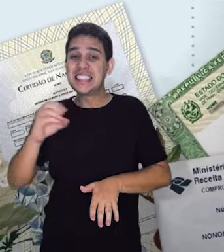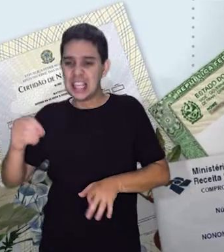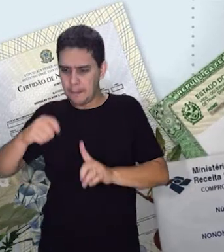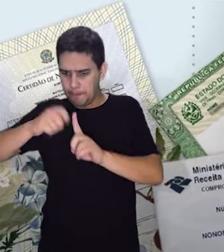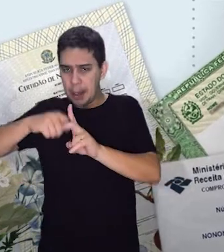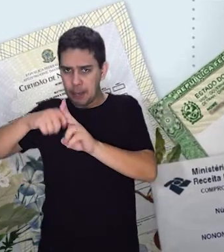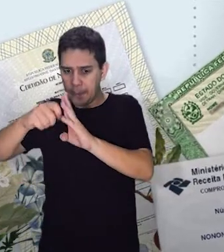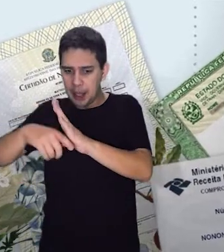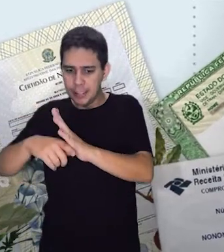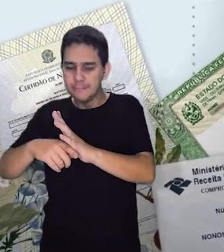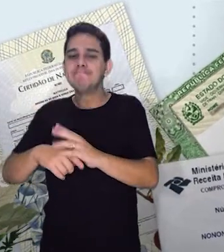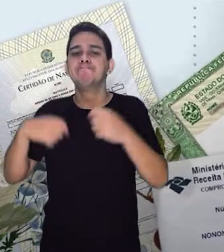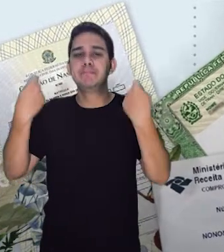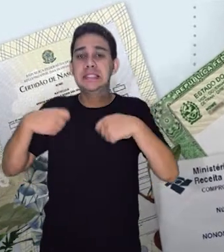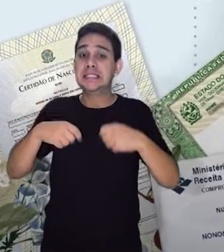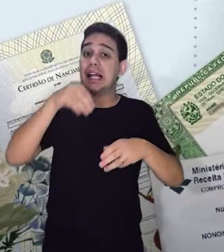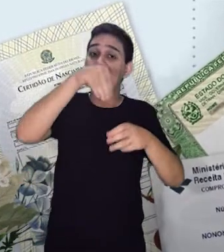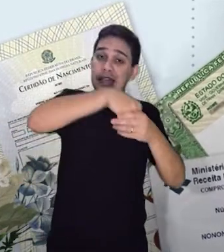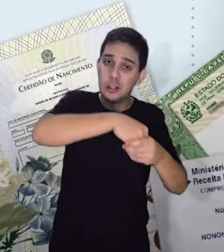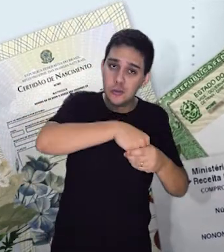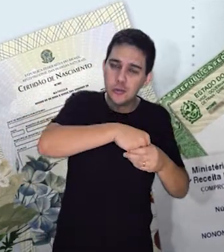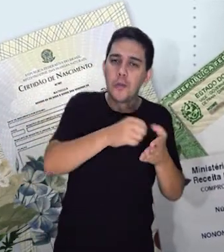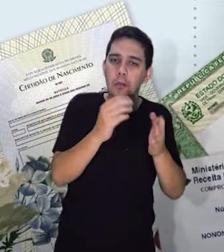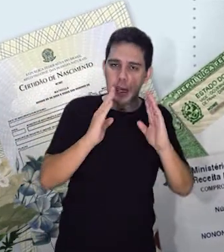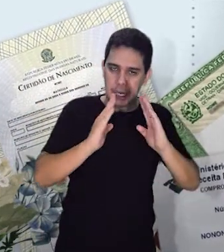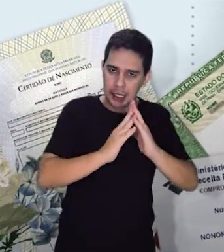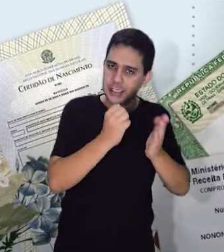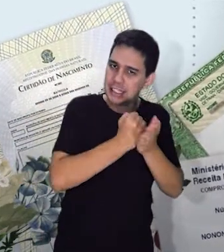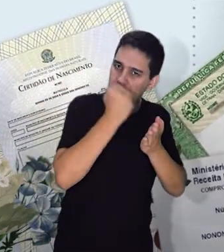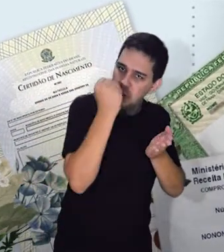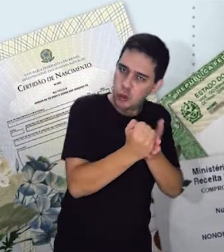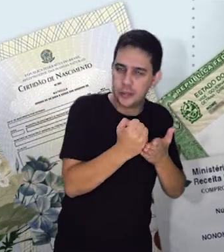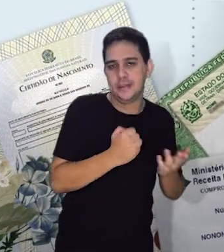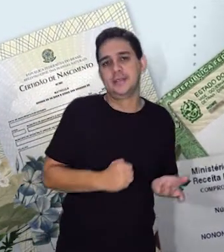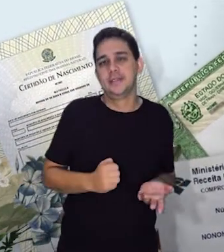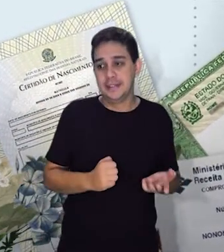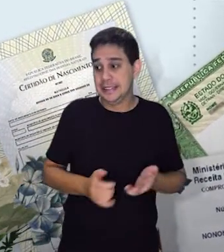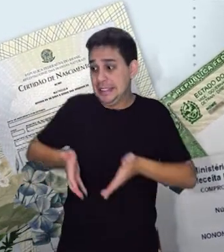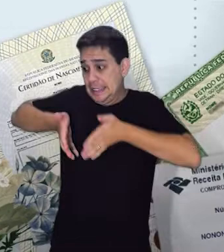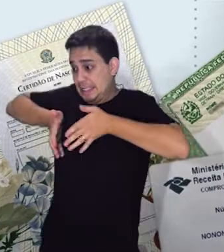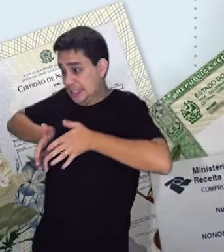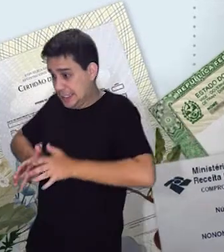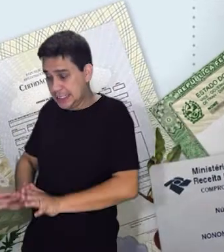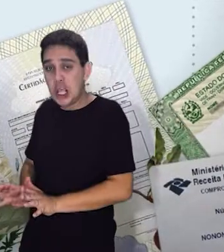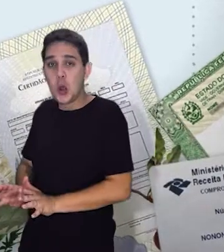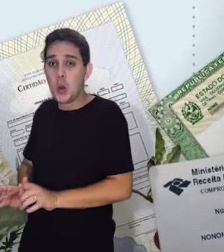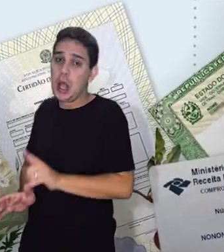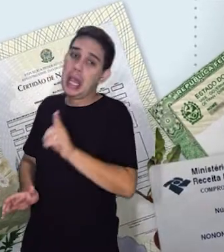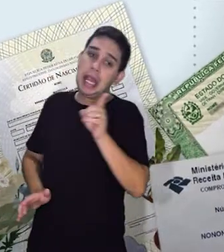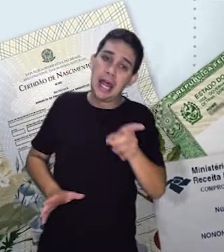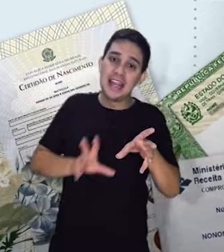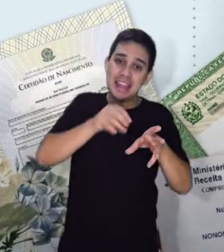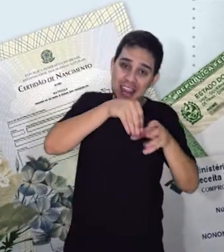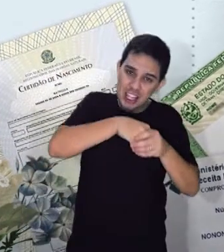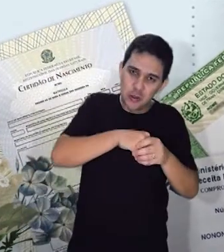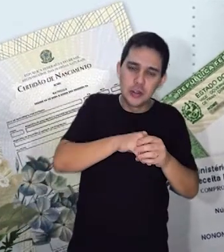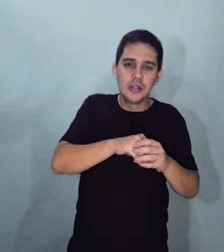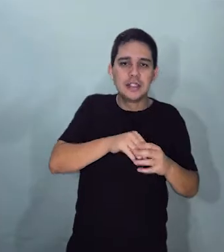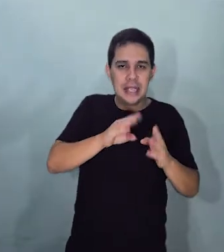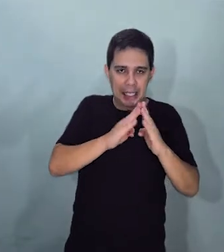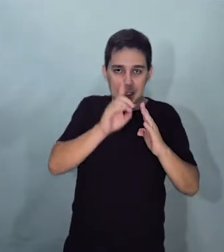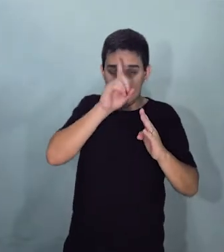porque sabe-se que essa política pública de ter uma unidade interligada, um registro civil dentro da